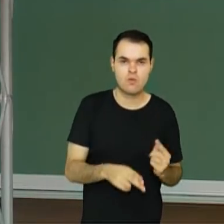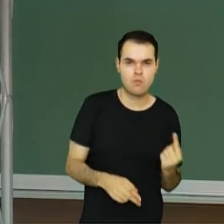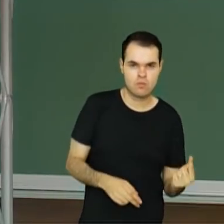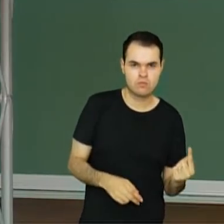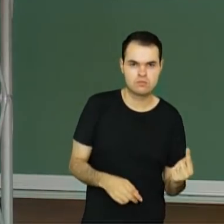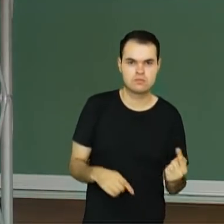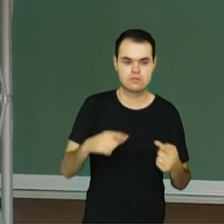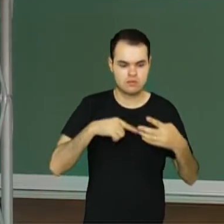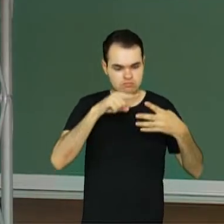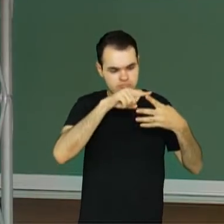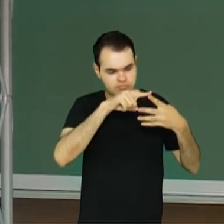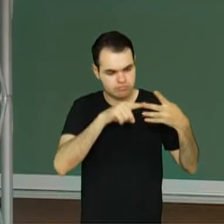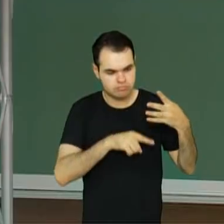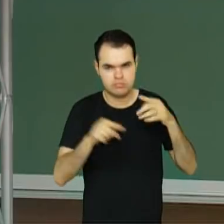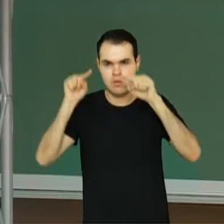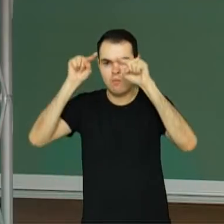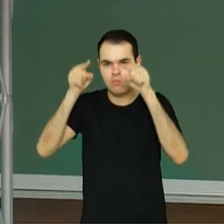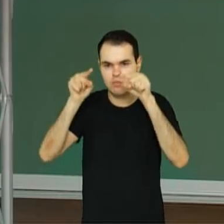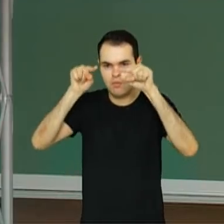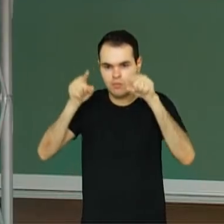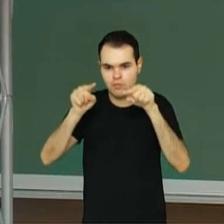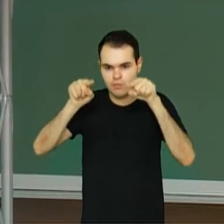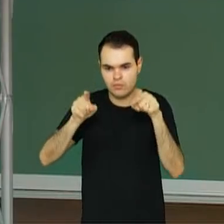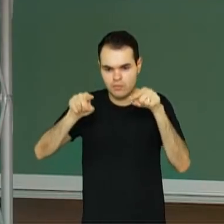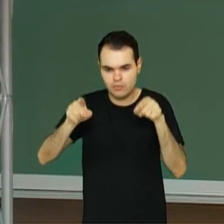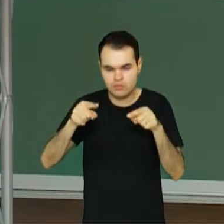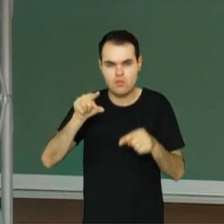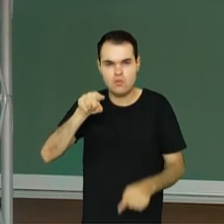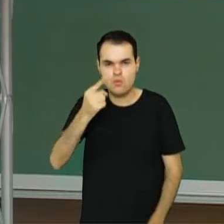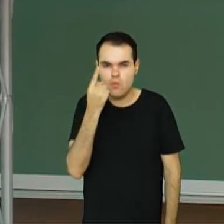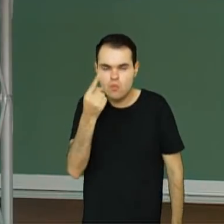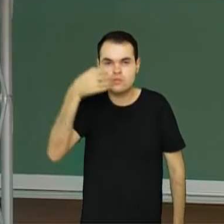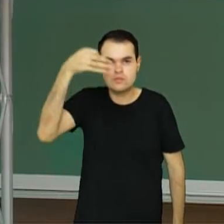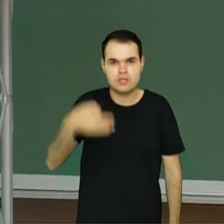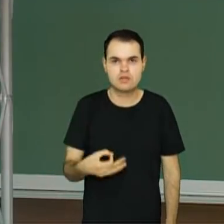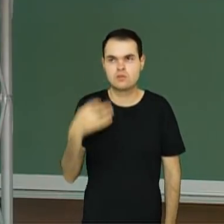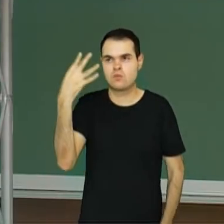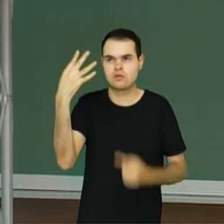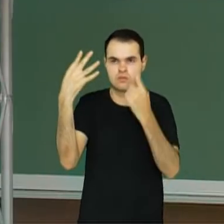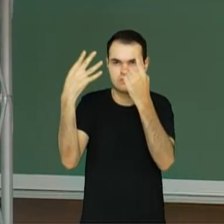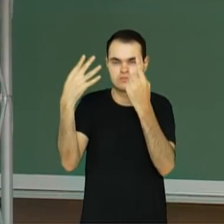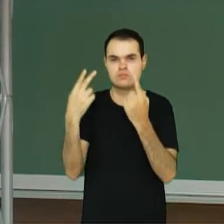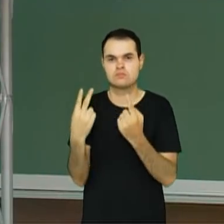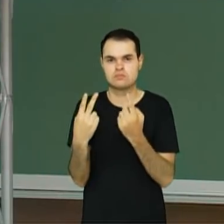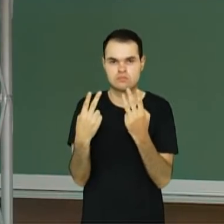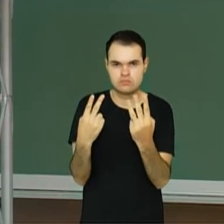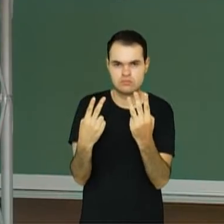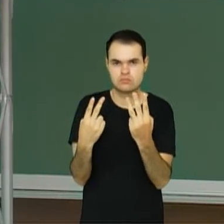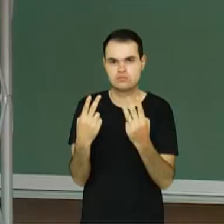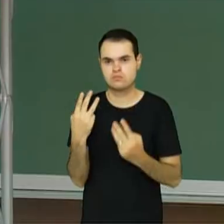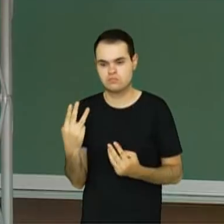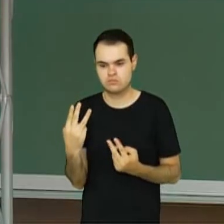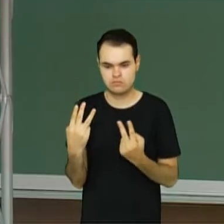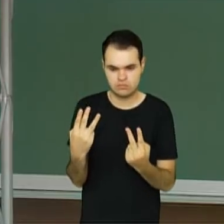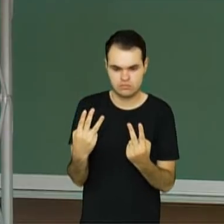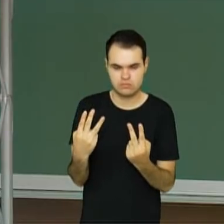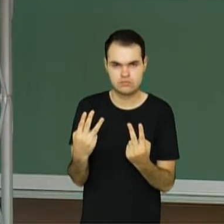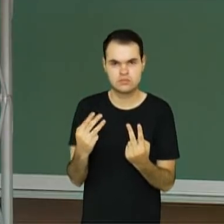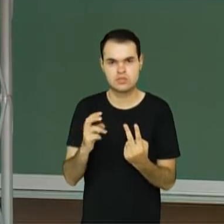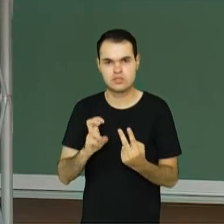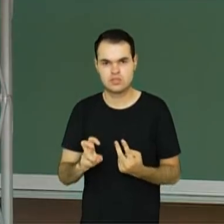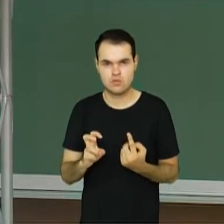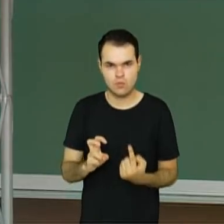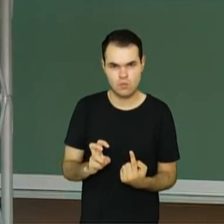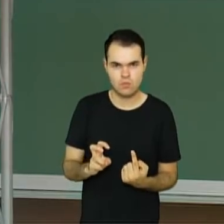um único par ordenado entre os 4 que eu coloquei aqui, 4 e 1, 2 e 3, 3 e 2 e 5 e